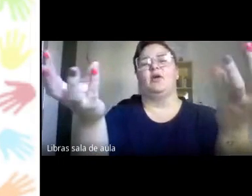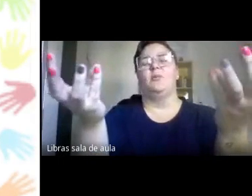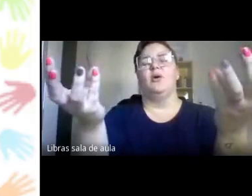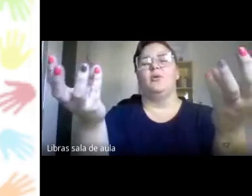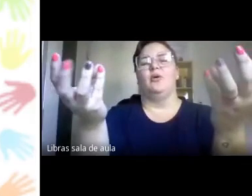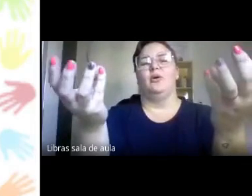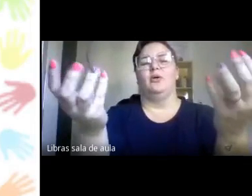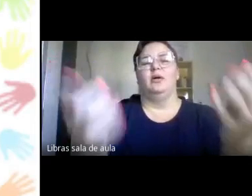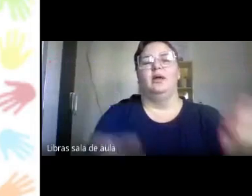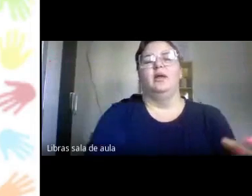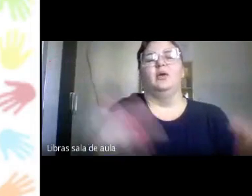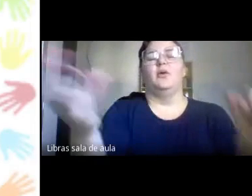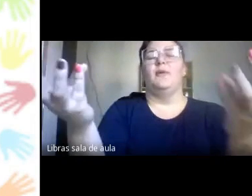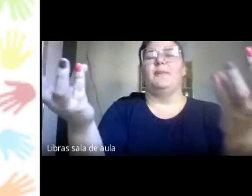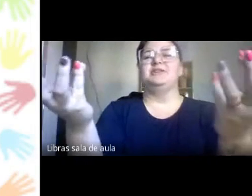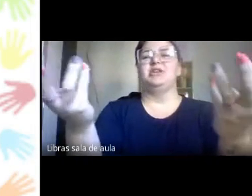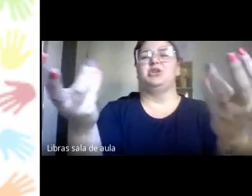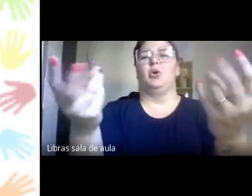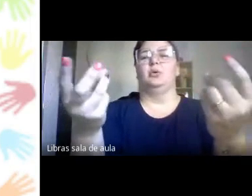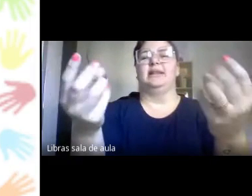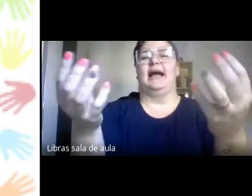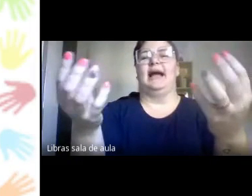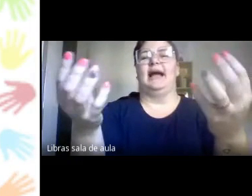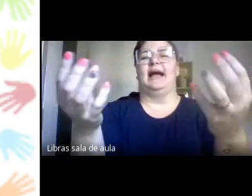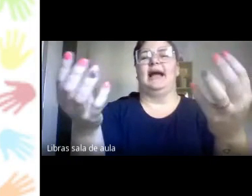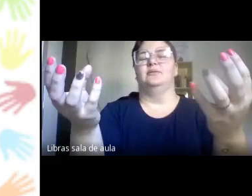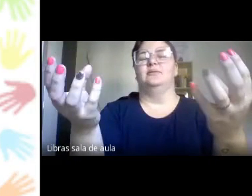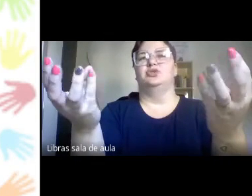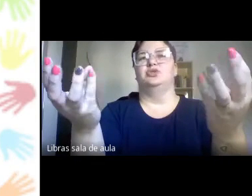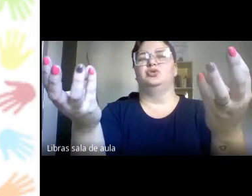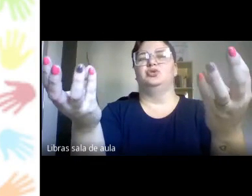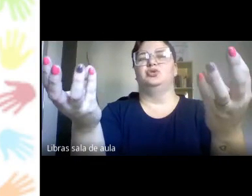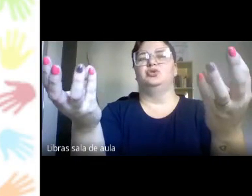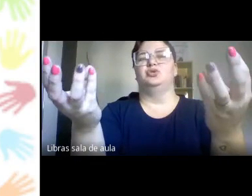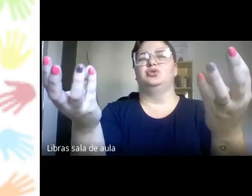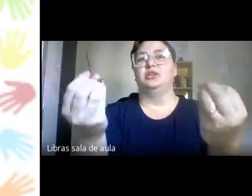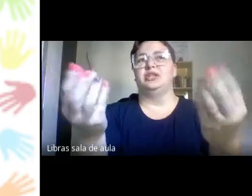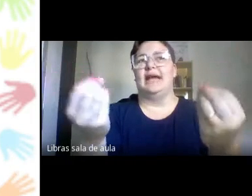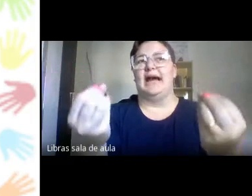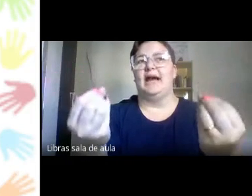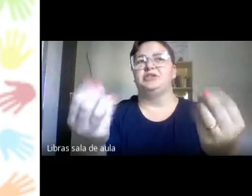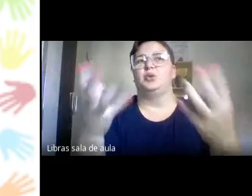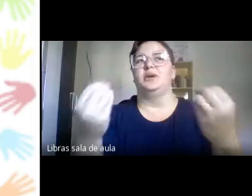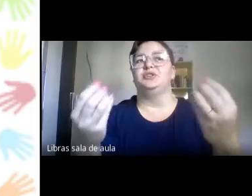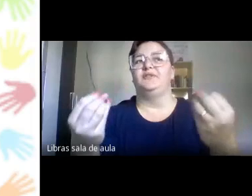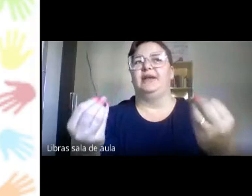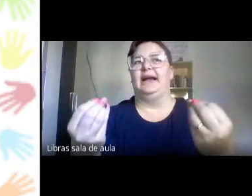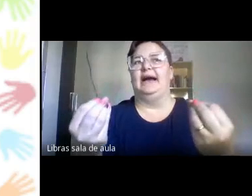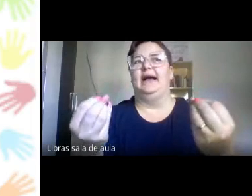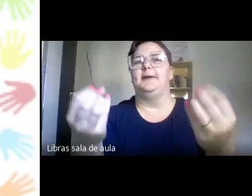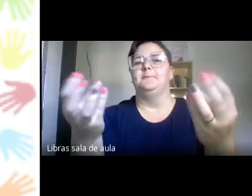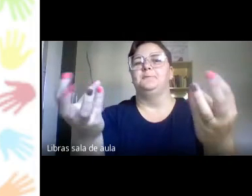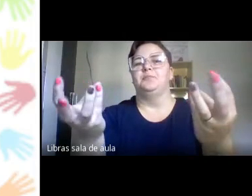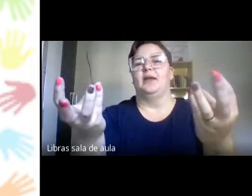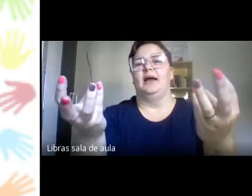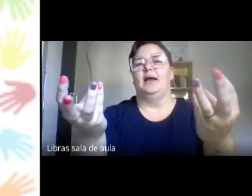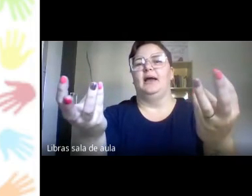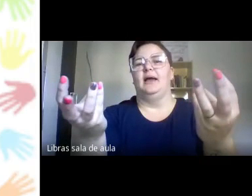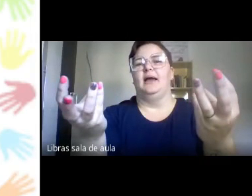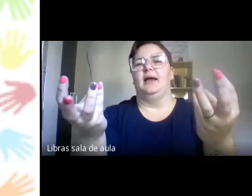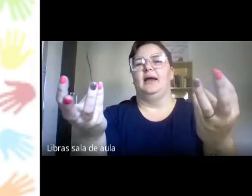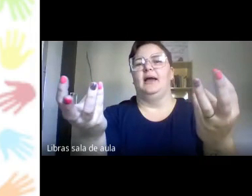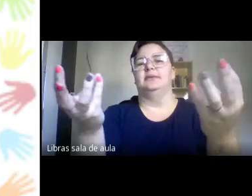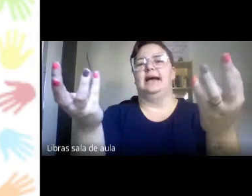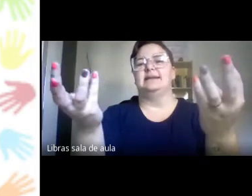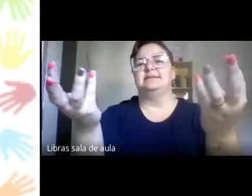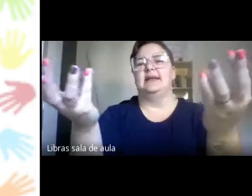que como é pra gente contar, é no sentido de quantidade, quantificar, é como